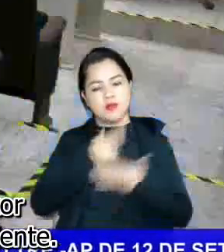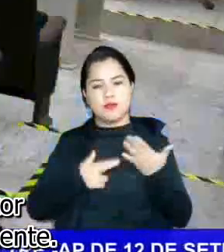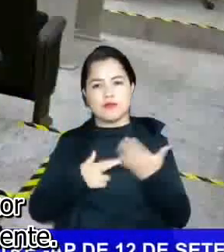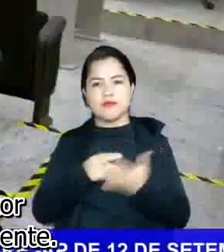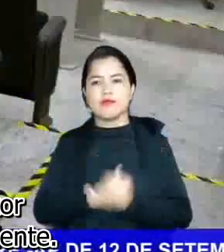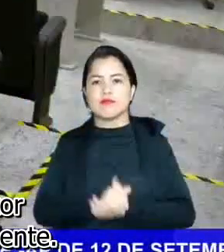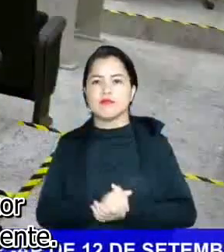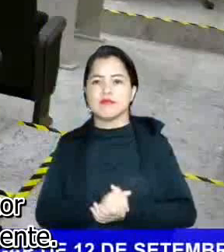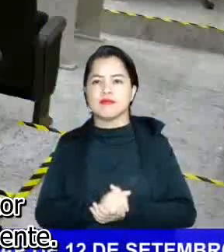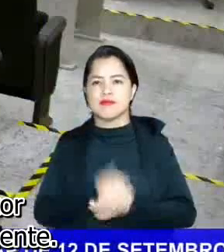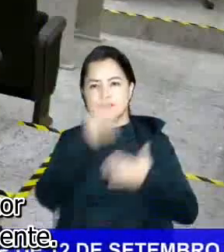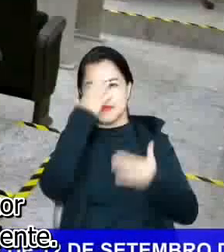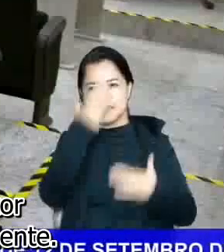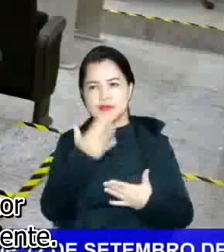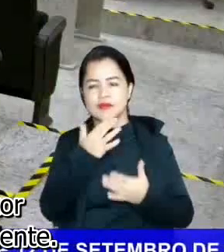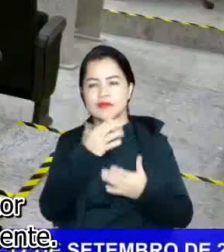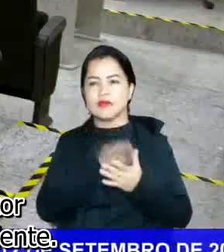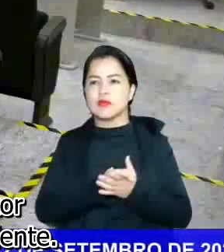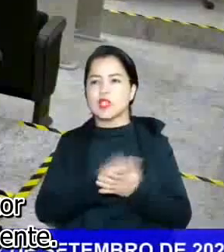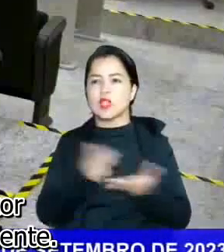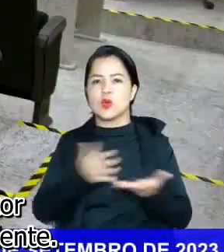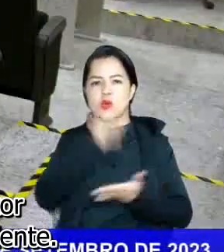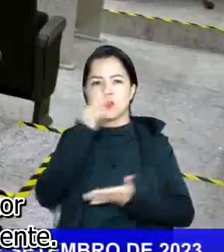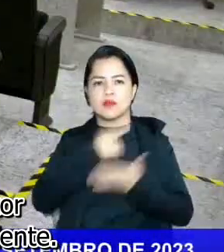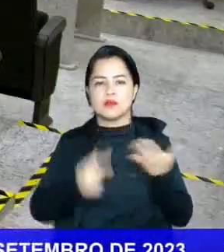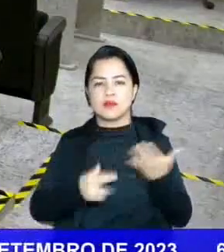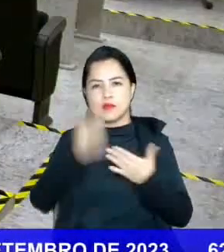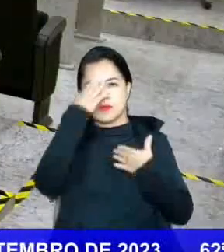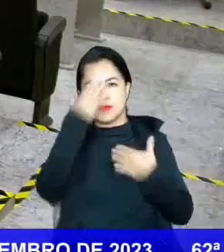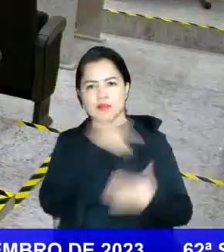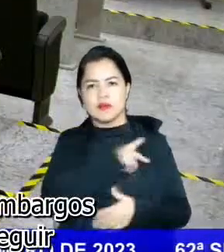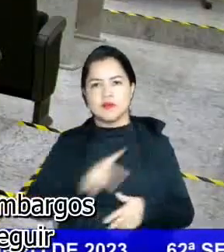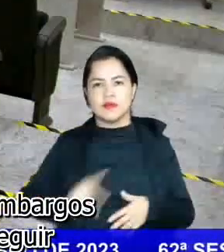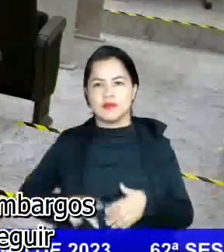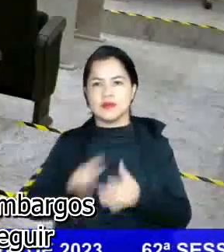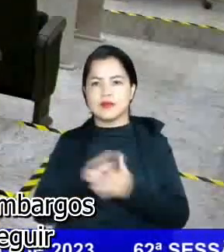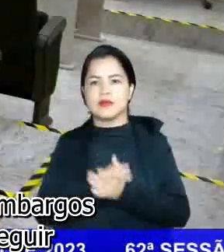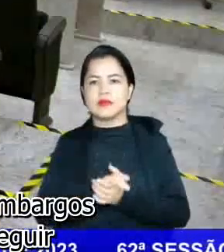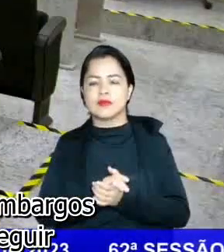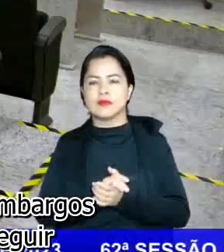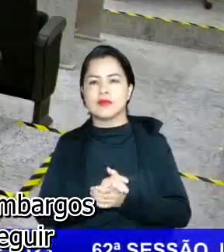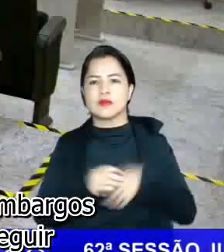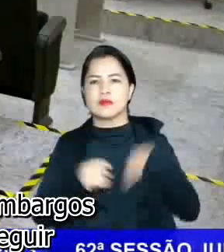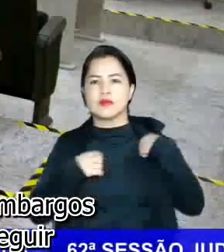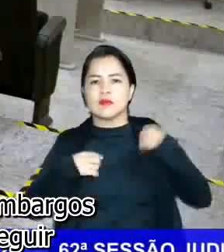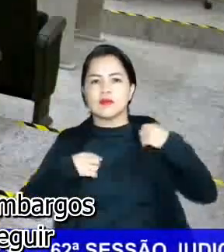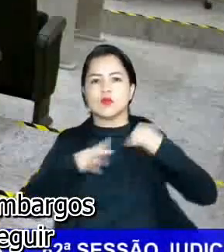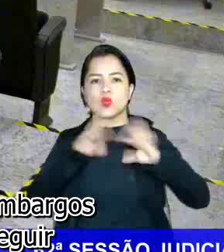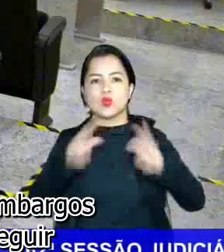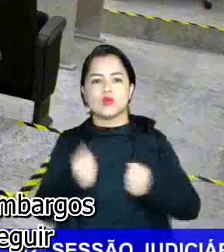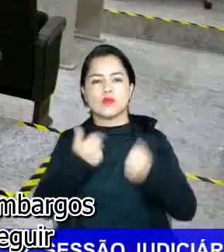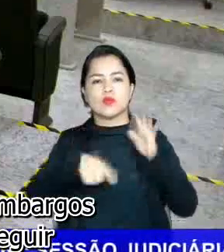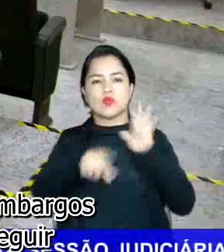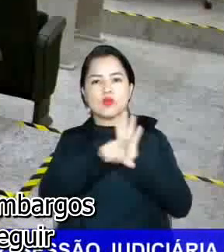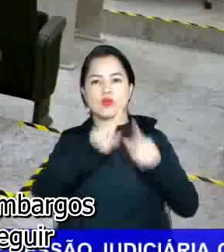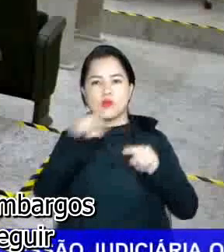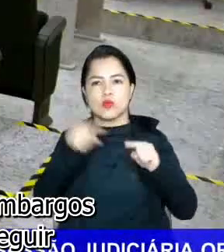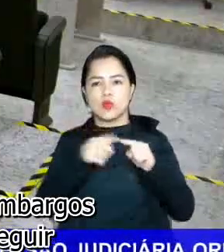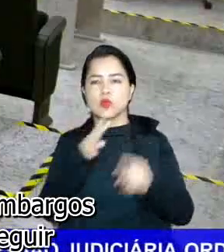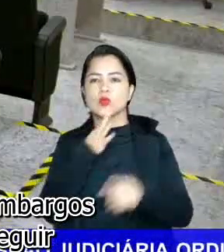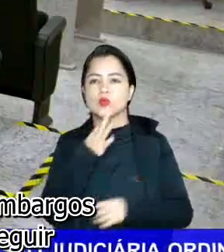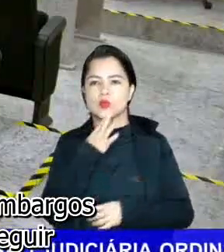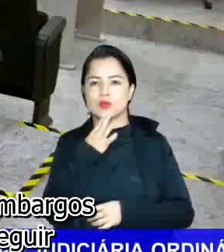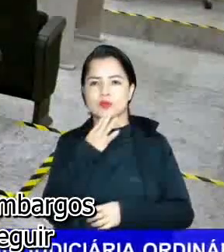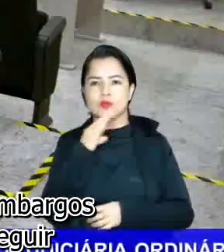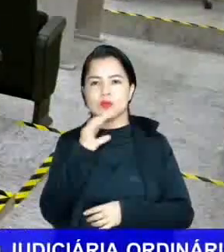Excelência. Obrigado, doutor Rivaldo. Imagem ampla do plenário. Senhor presidente. Presidente, pressupostos legais, eu conheço dos embargos, senhor presidente.